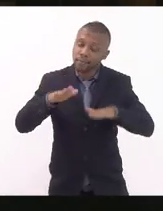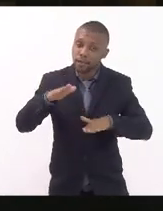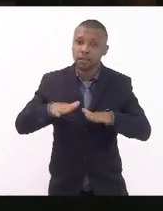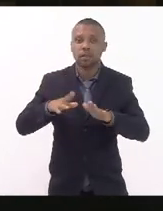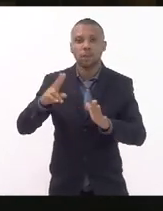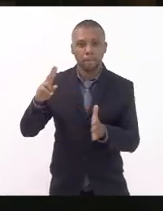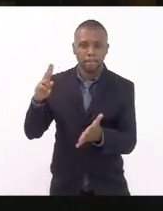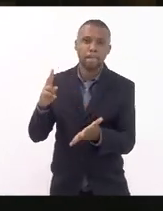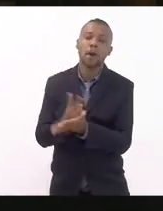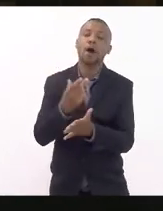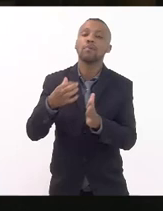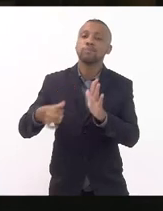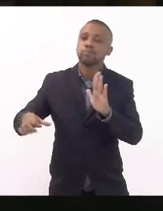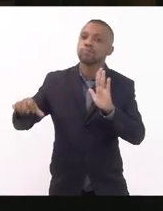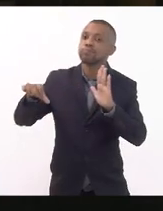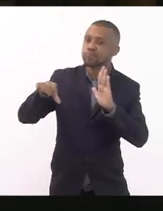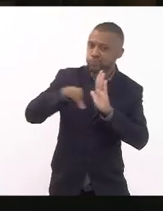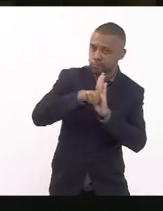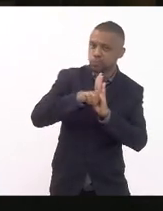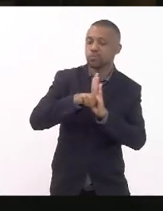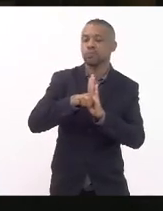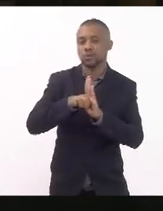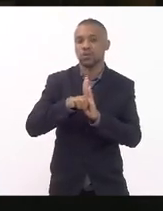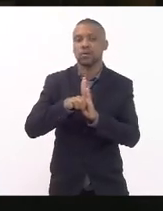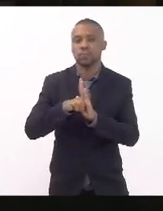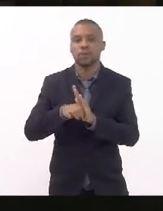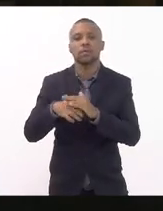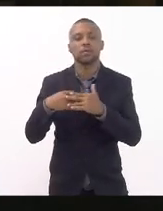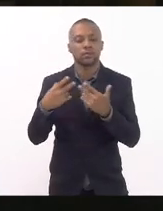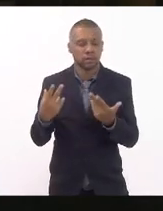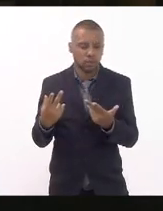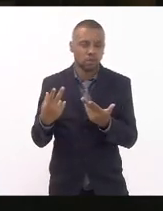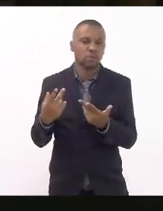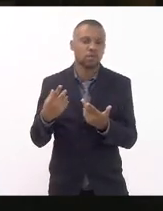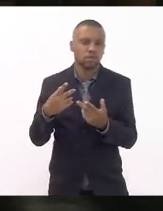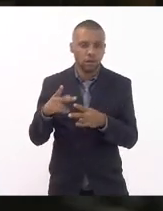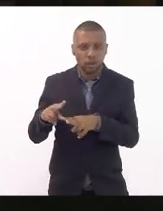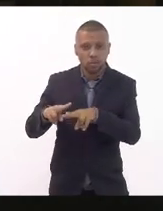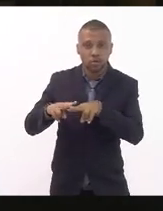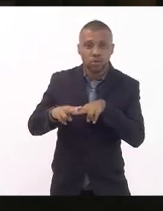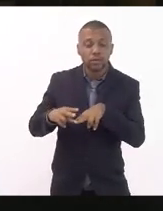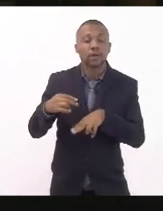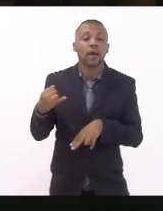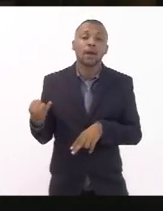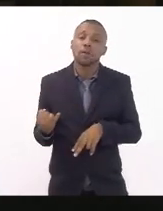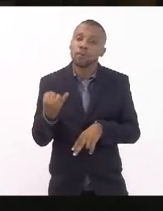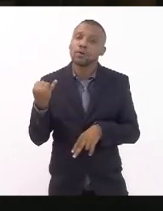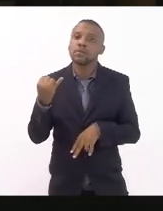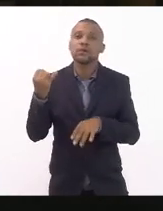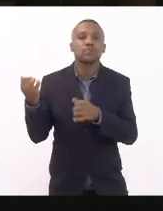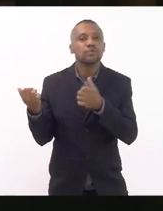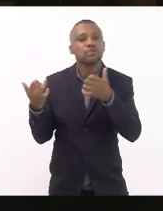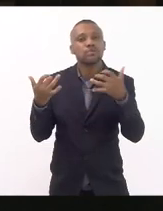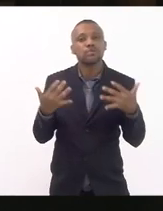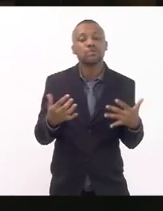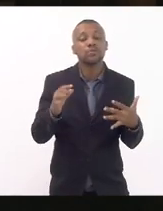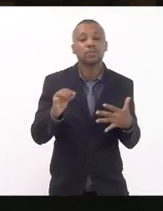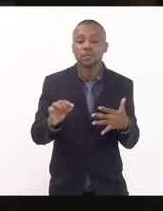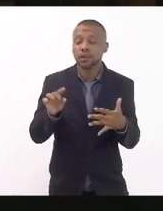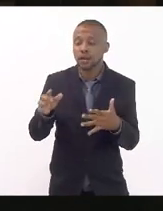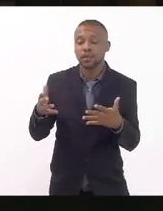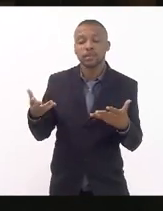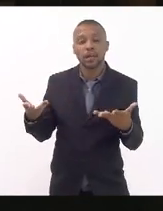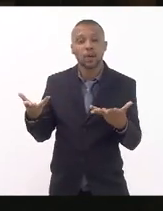atos infracionais. Então, nesse sentido, senhor presidente, é importante dizer que essa